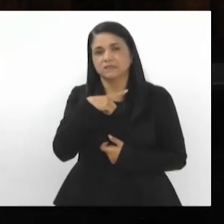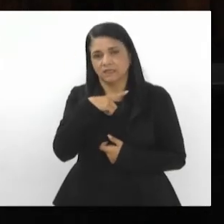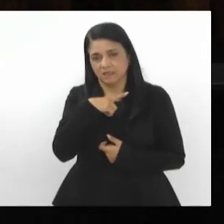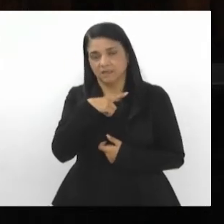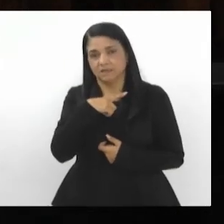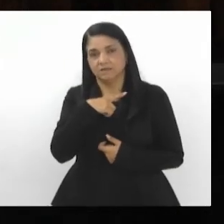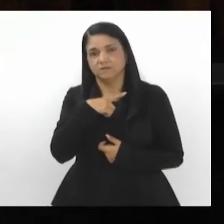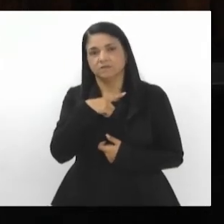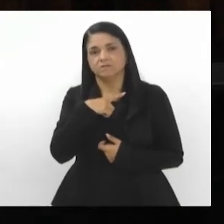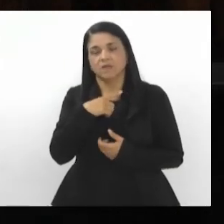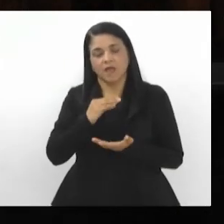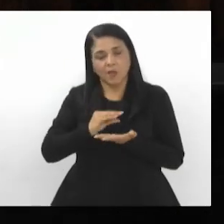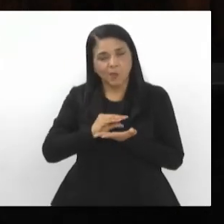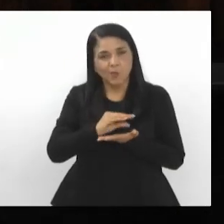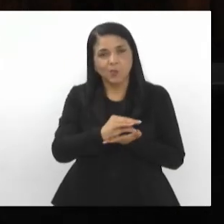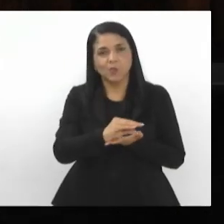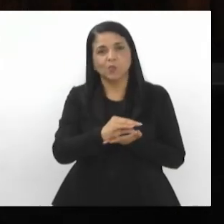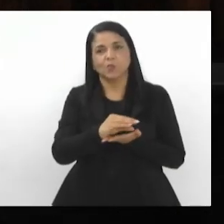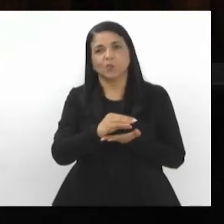relacionado a recursos,